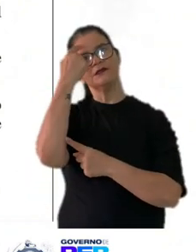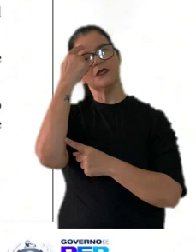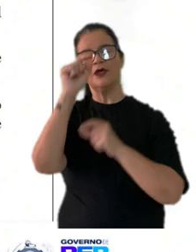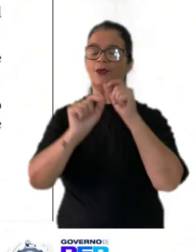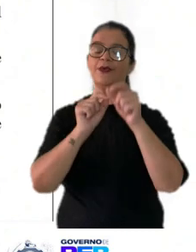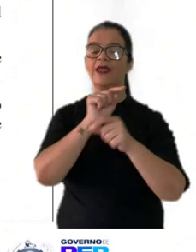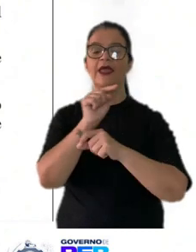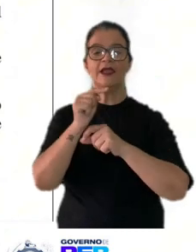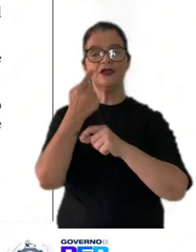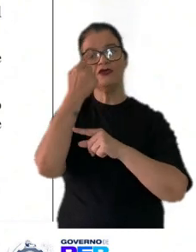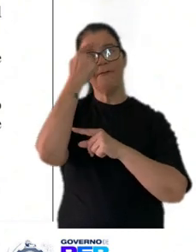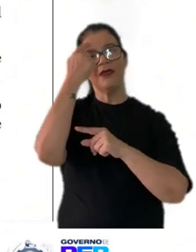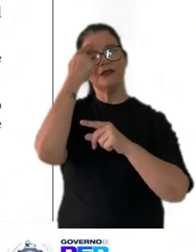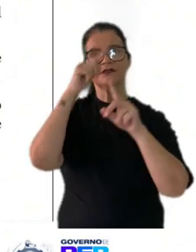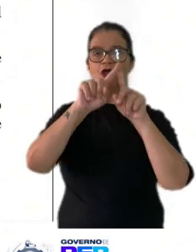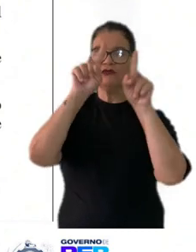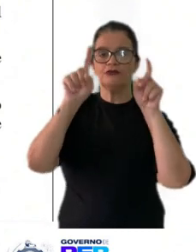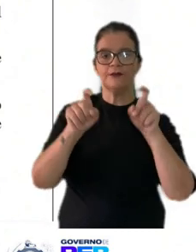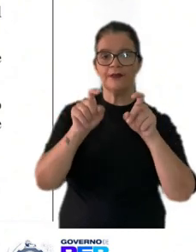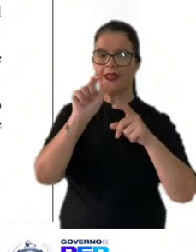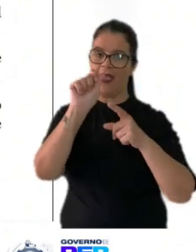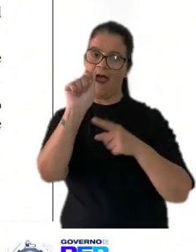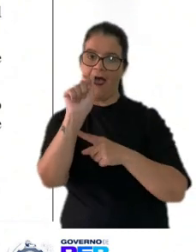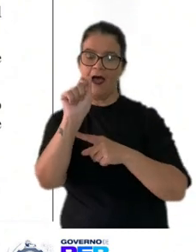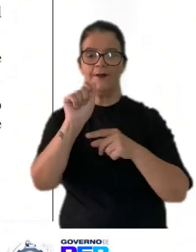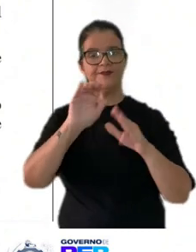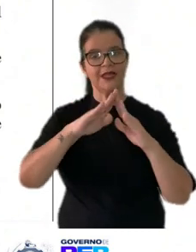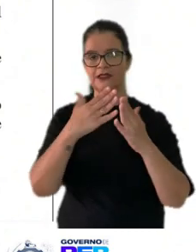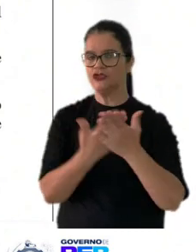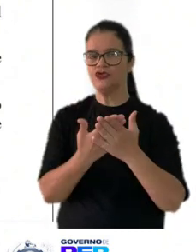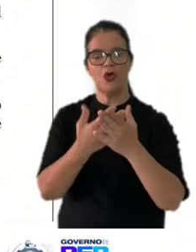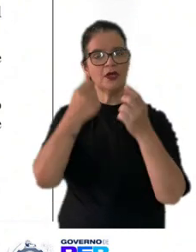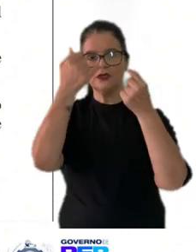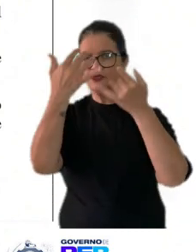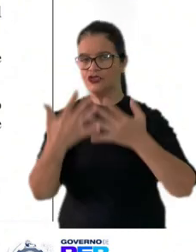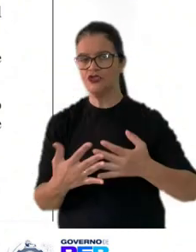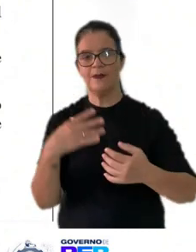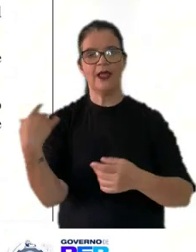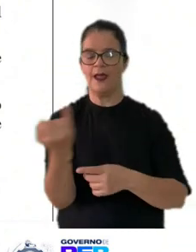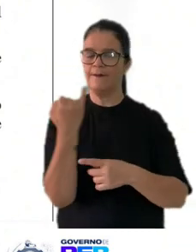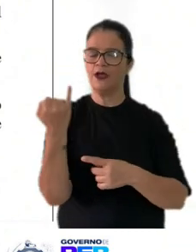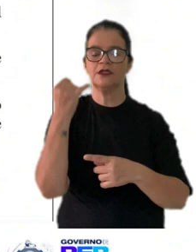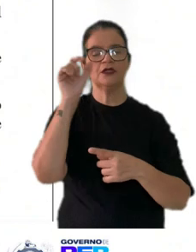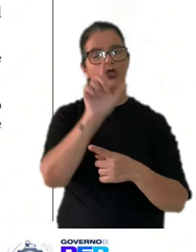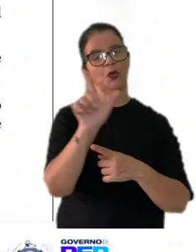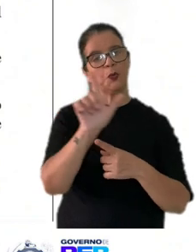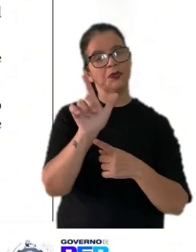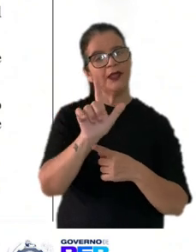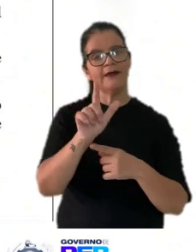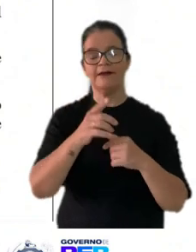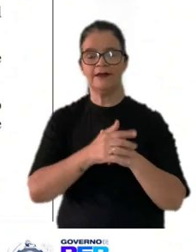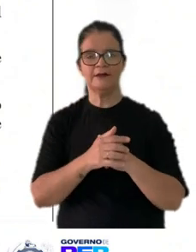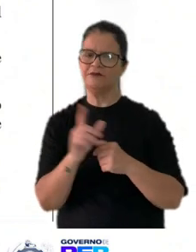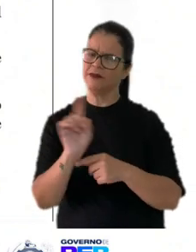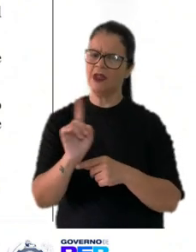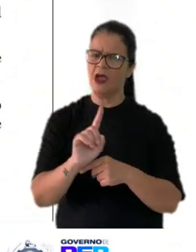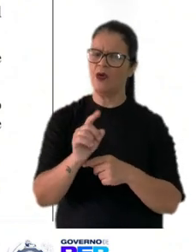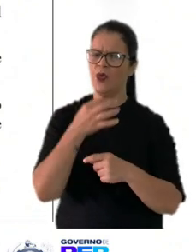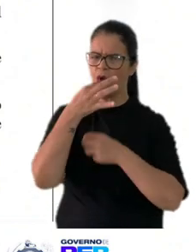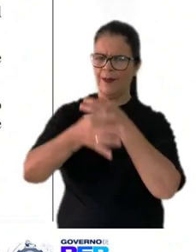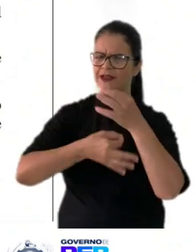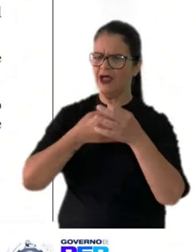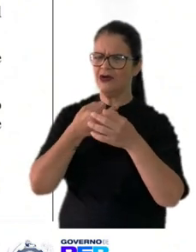letra letra A nas escolas não se fala sobre a importância de Luther King não o comentário dele não fala sobre isso né